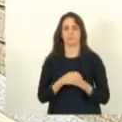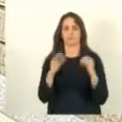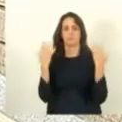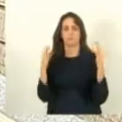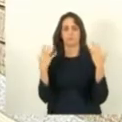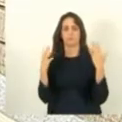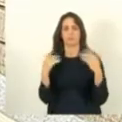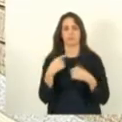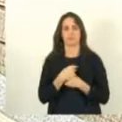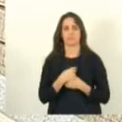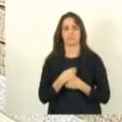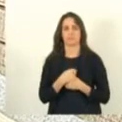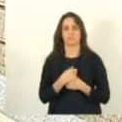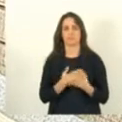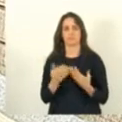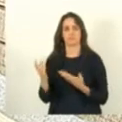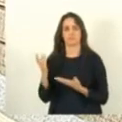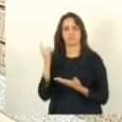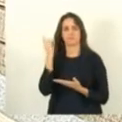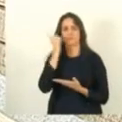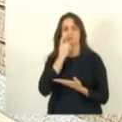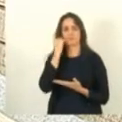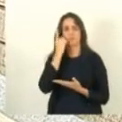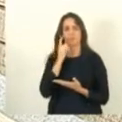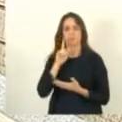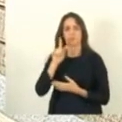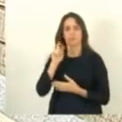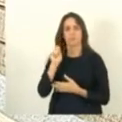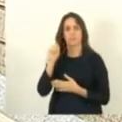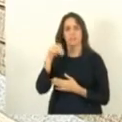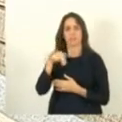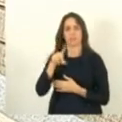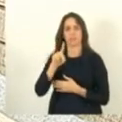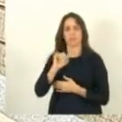Parabéns pela sessão de hoje. Com a palavra, o deputado Fabrício Gandini.